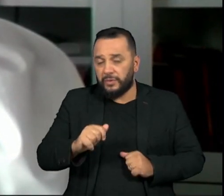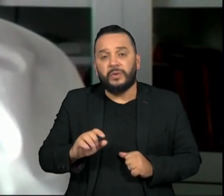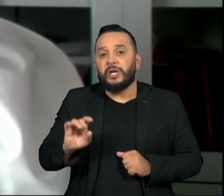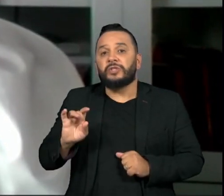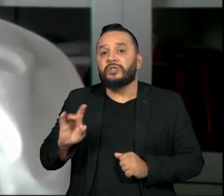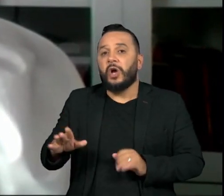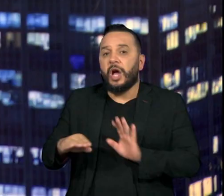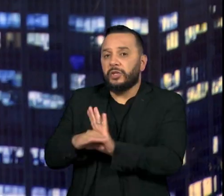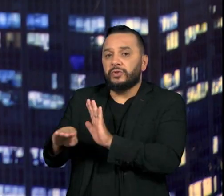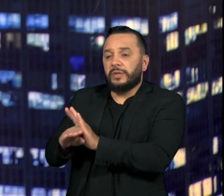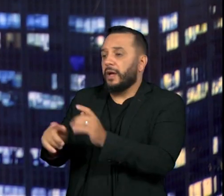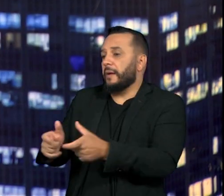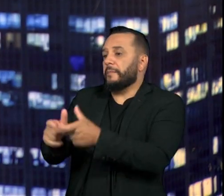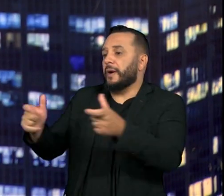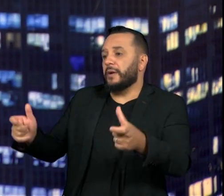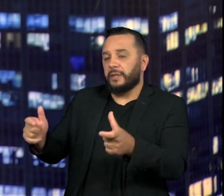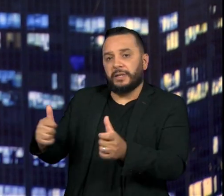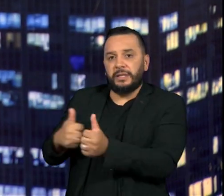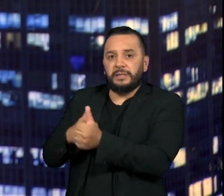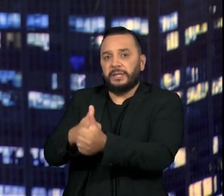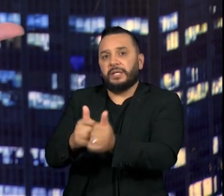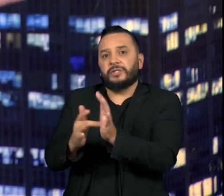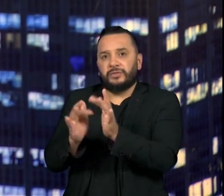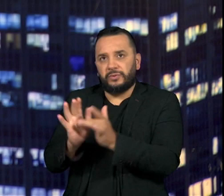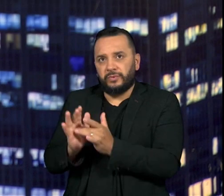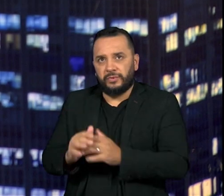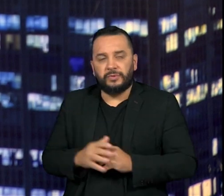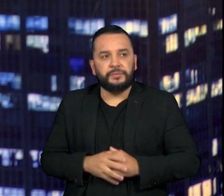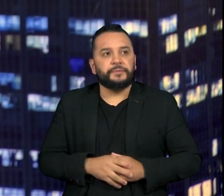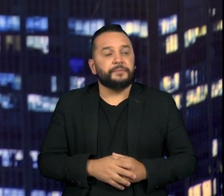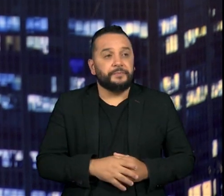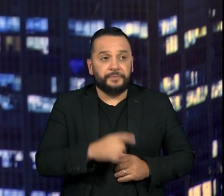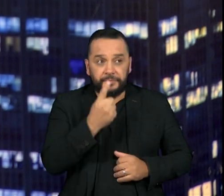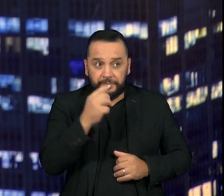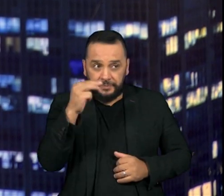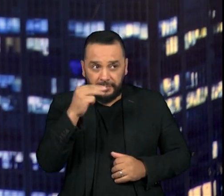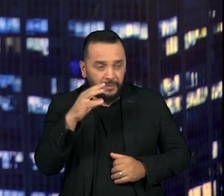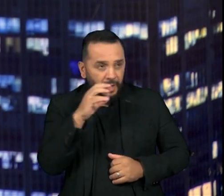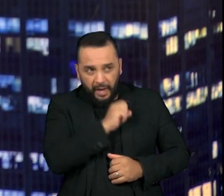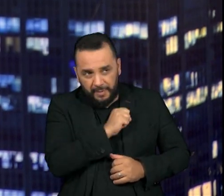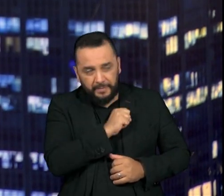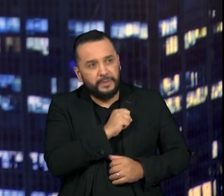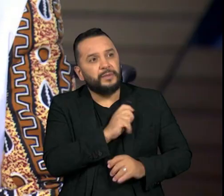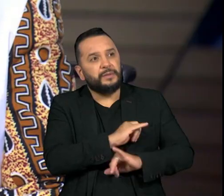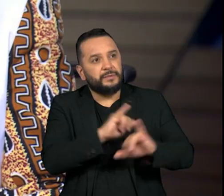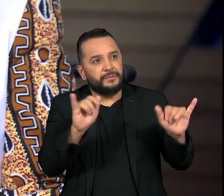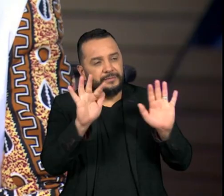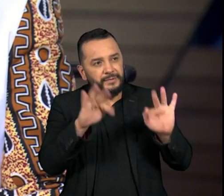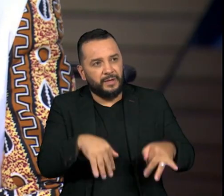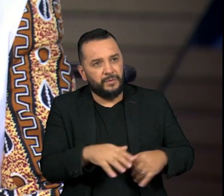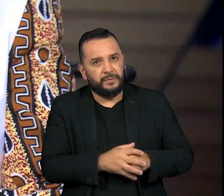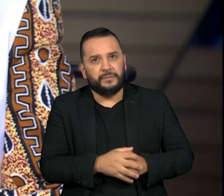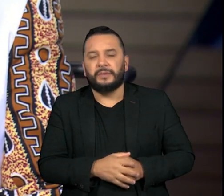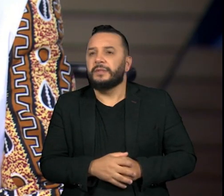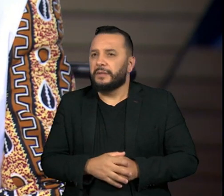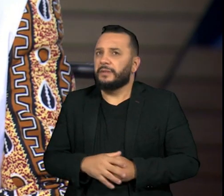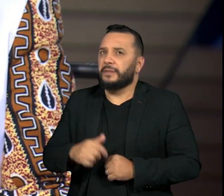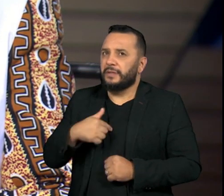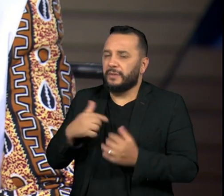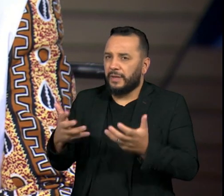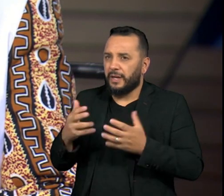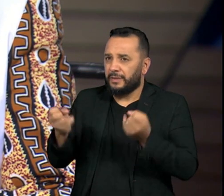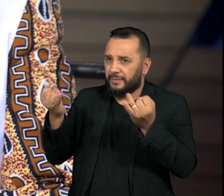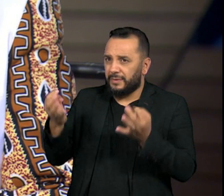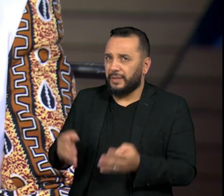cristã. Eu tenho aqui um minutinho final que eu vou dividir entre vocês para um último recado rapidamente. Eu quero destacar um ponto da